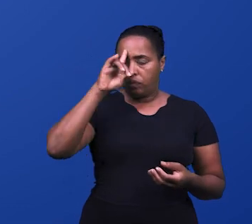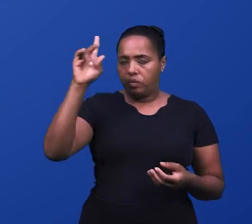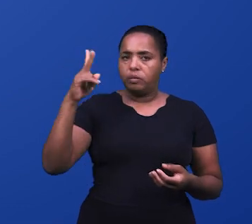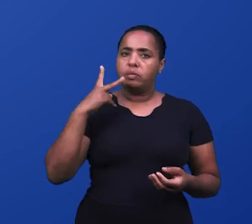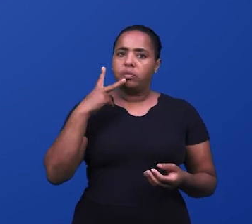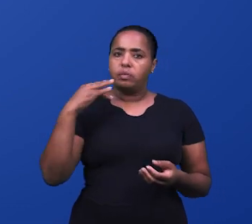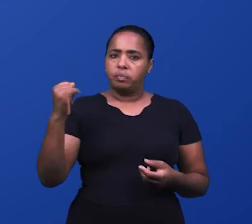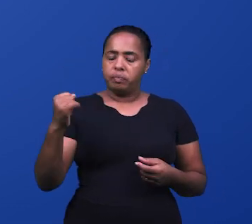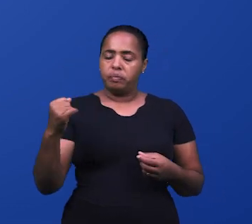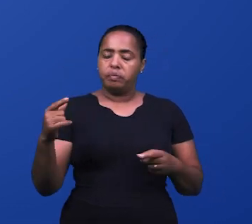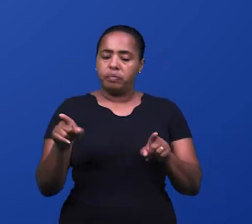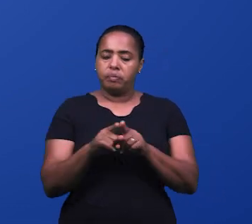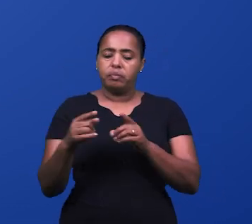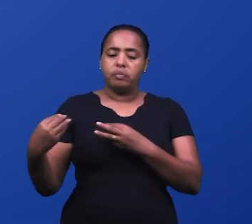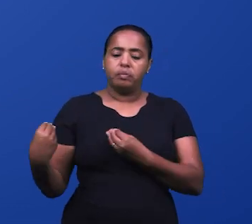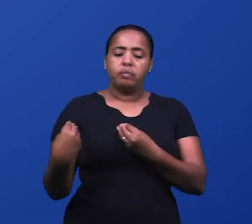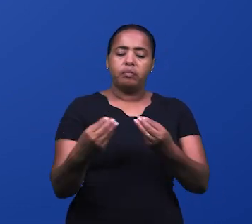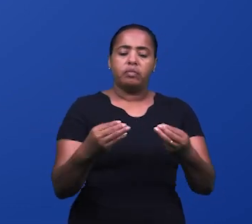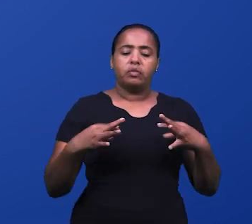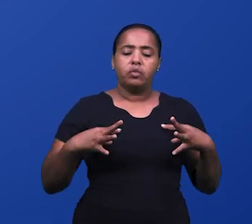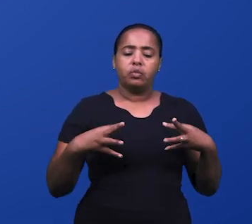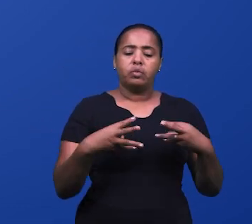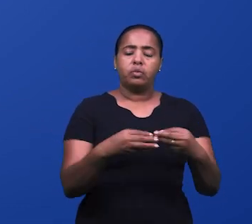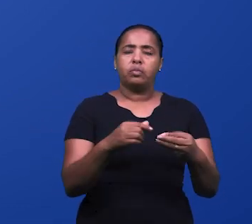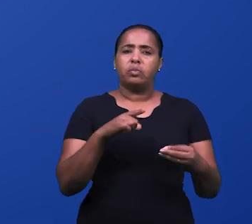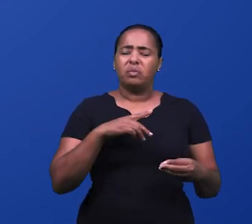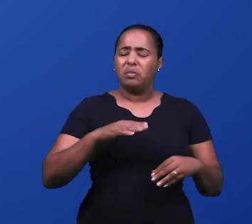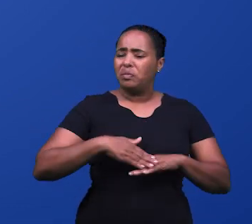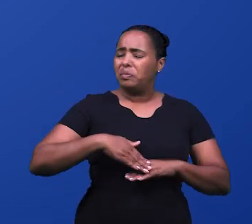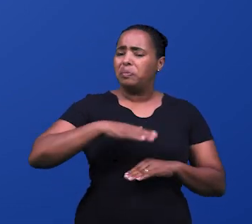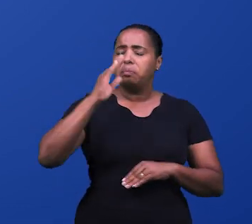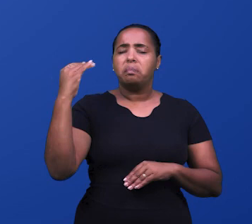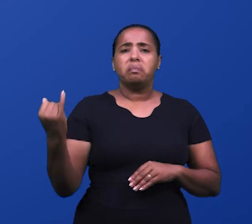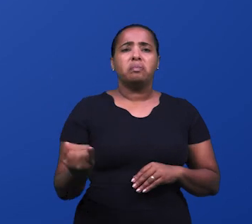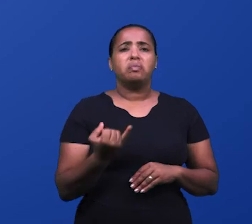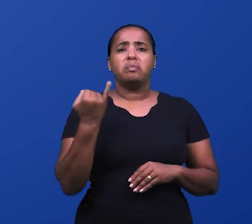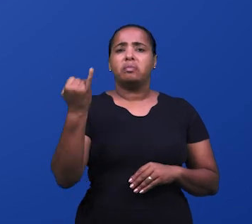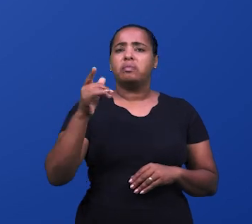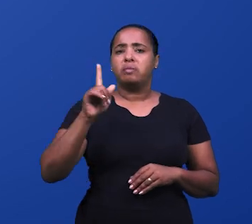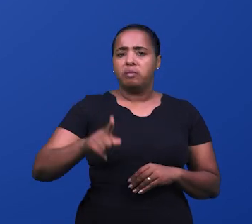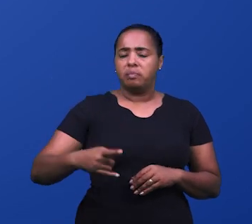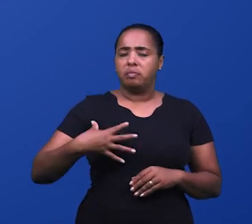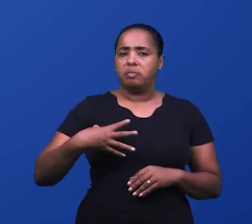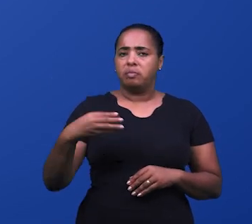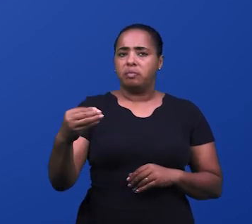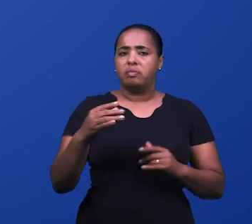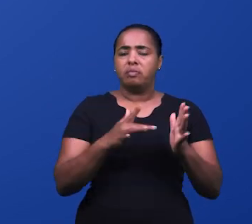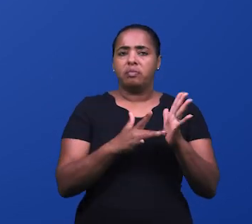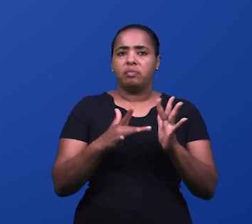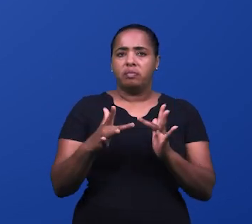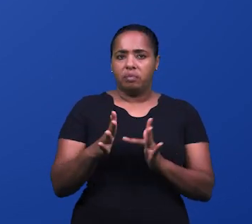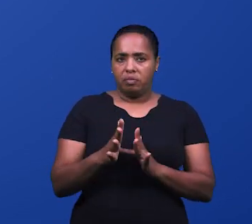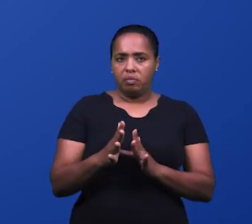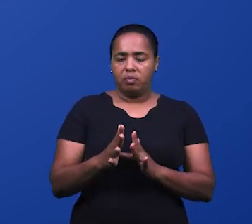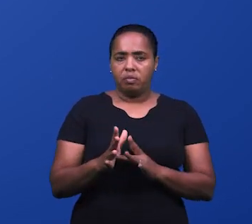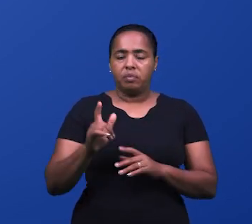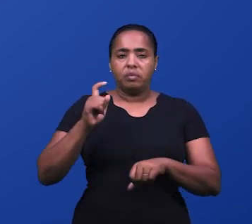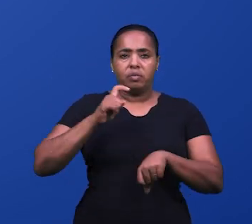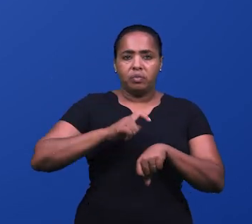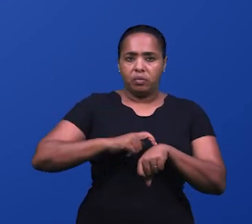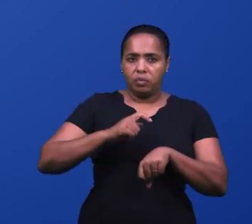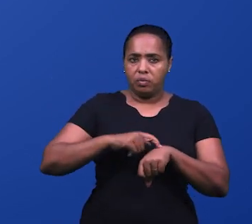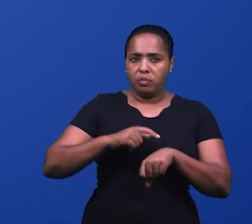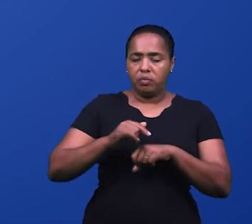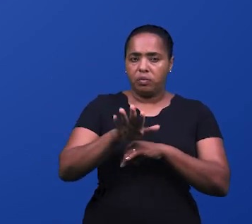Pai também entregou ali tudo que ele tinha de mais importante, que era o seu filho Jesus. Naquele momento